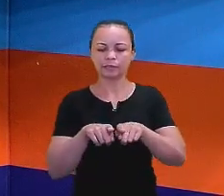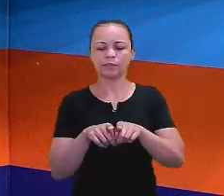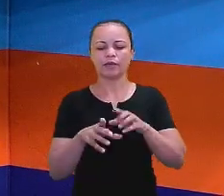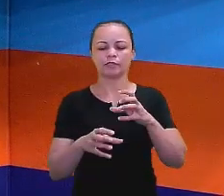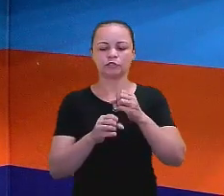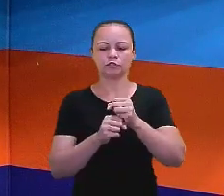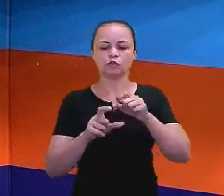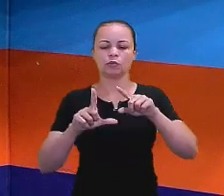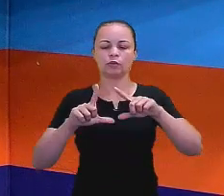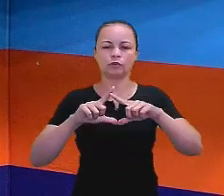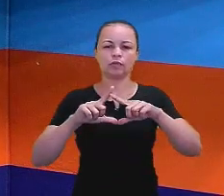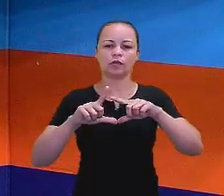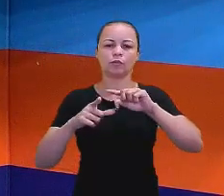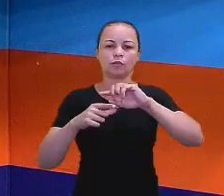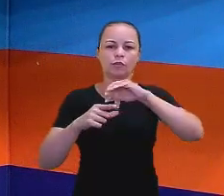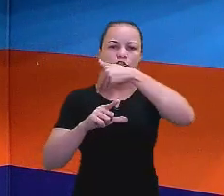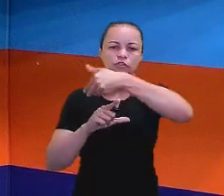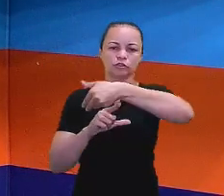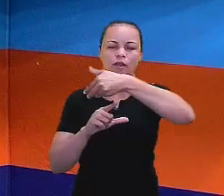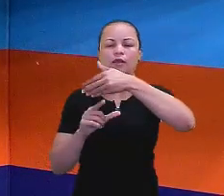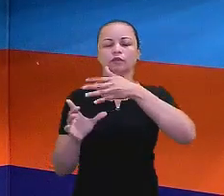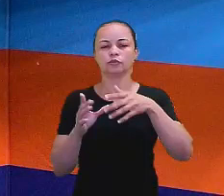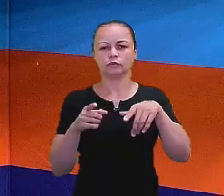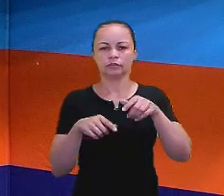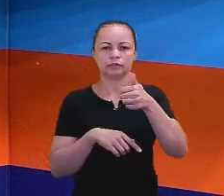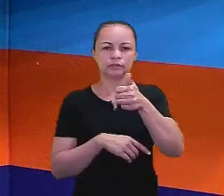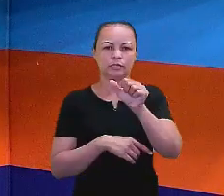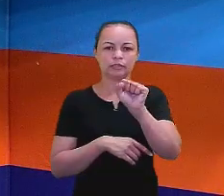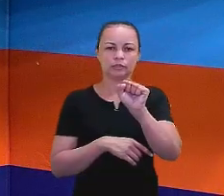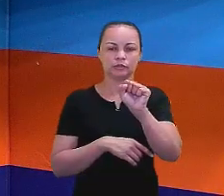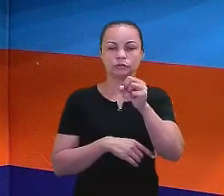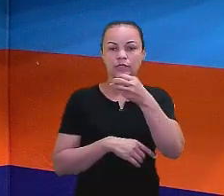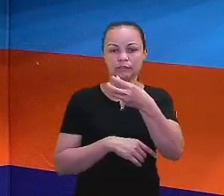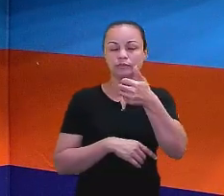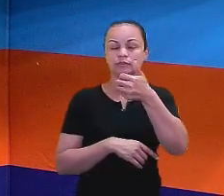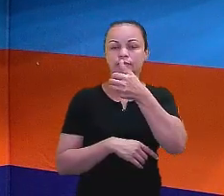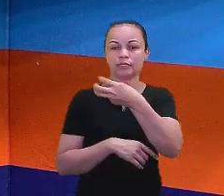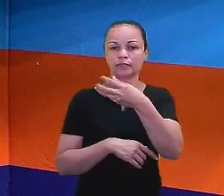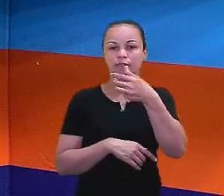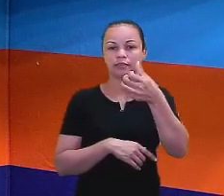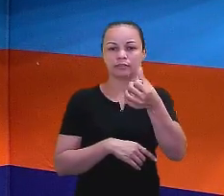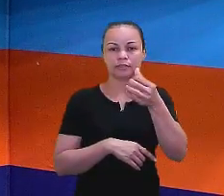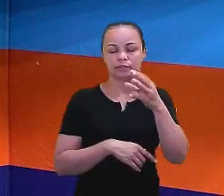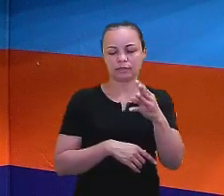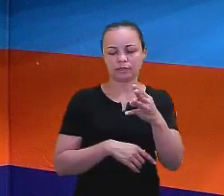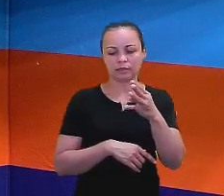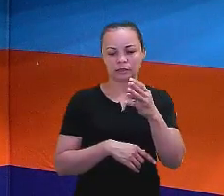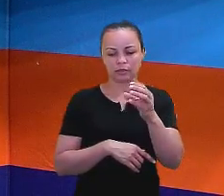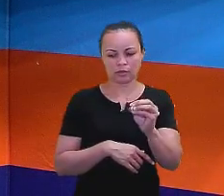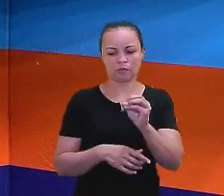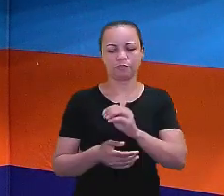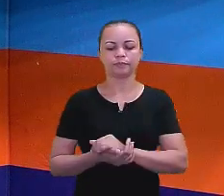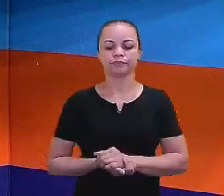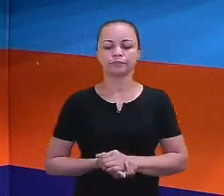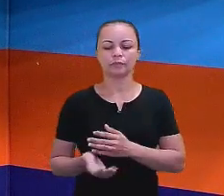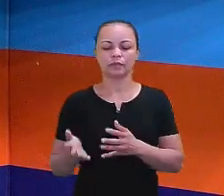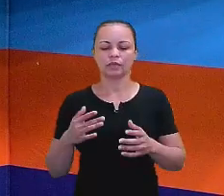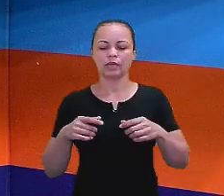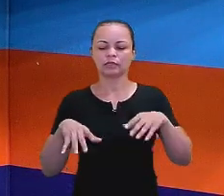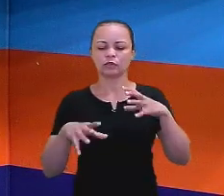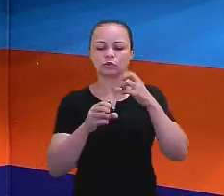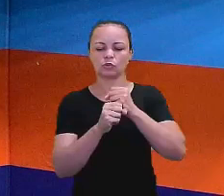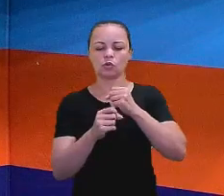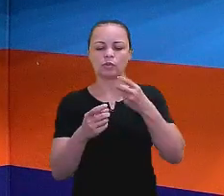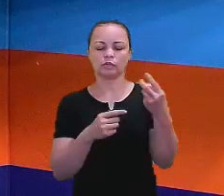sempre 360 graus. A soma de 2 lados de um triângulo é sempre maior que a medida